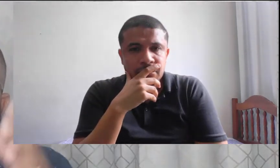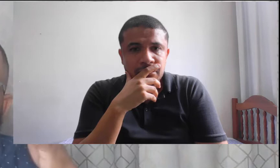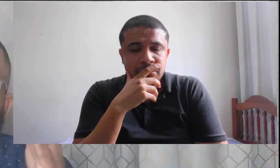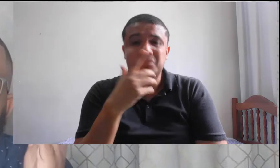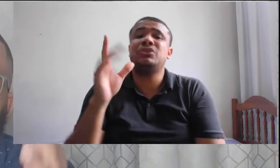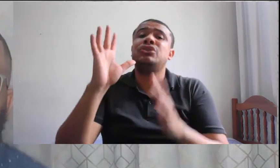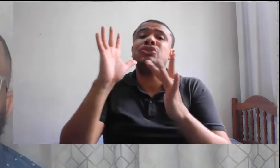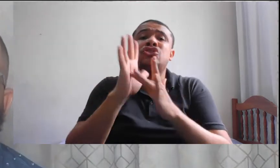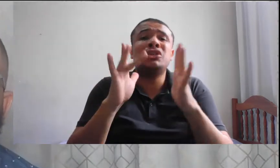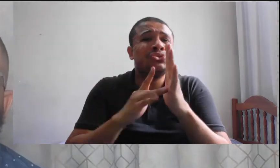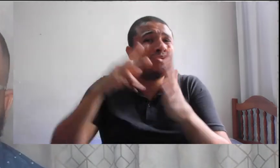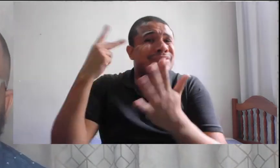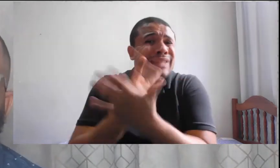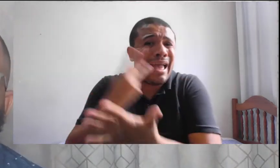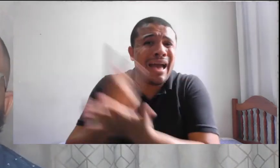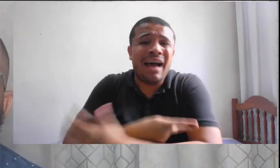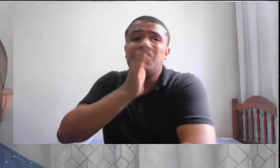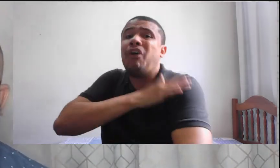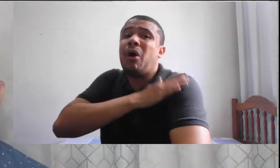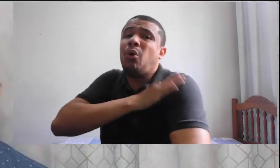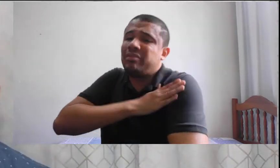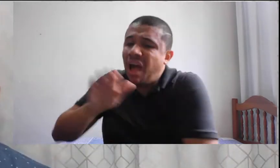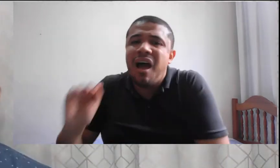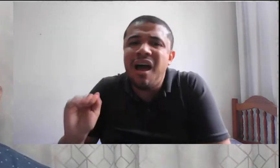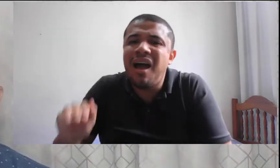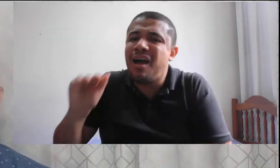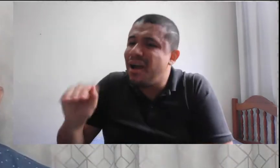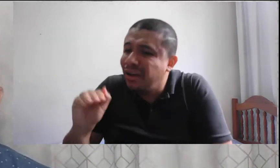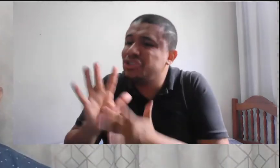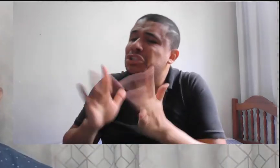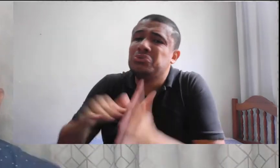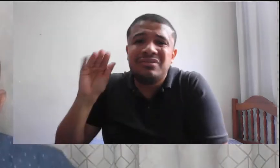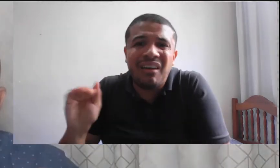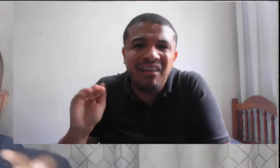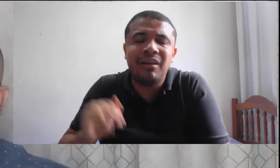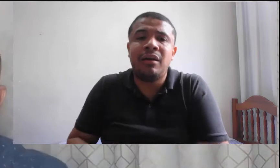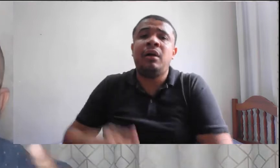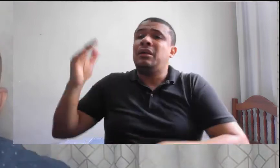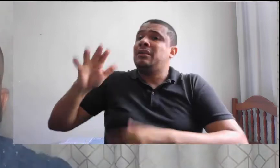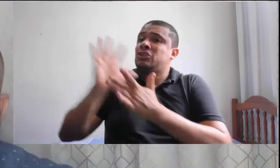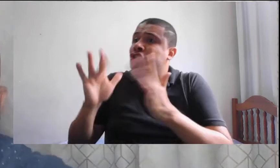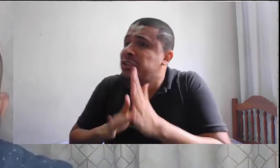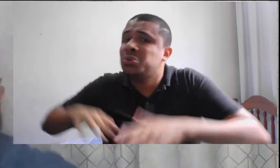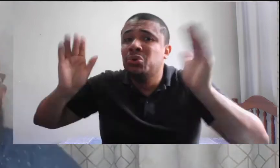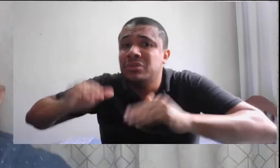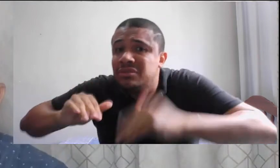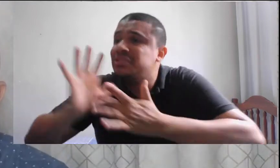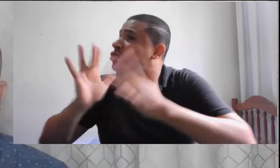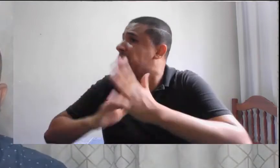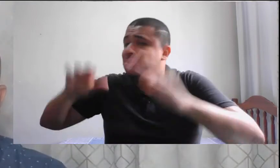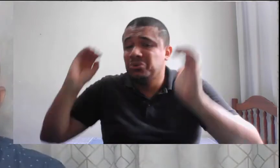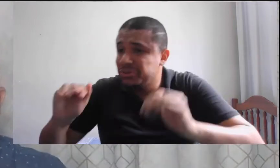O mestre está todo errado, vamos acordá-lo. E aí eles apavorados, mestre,